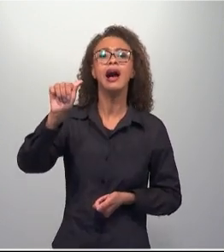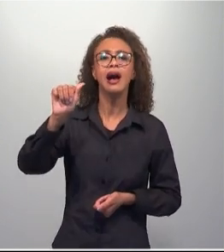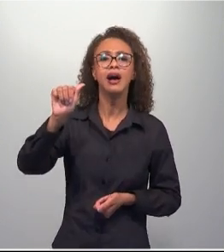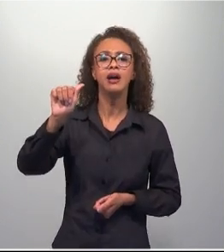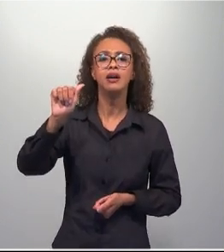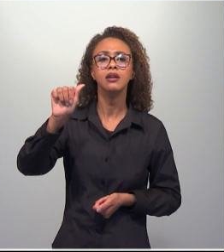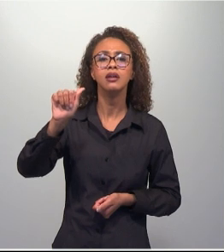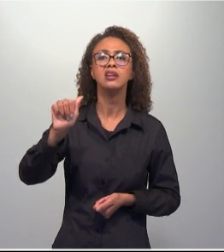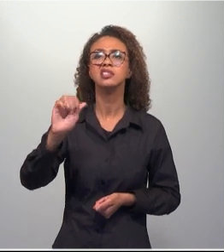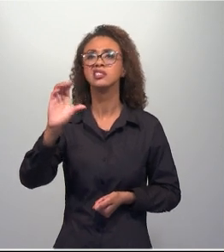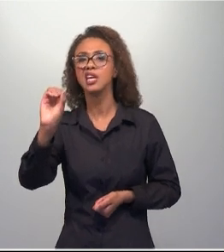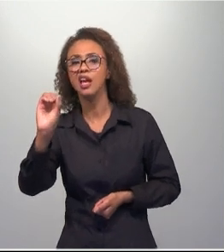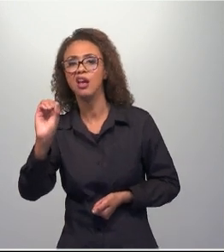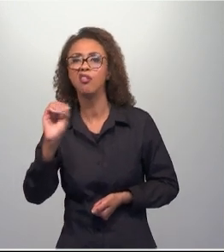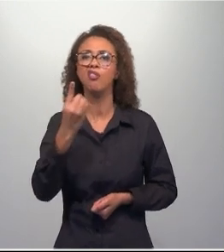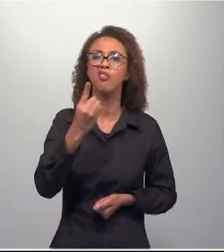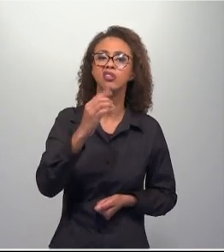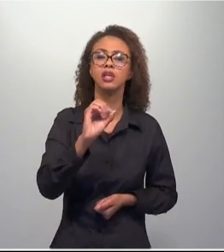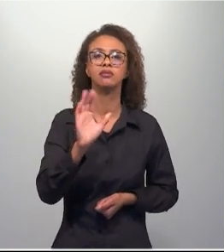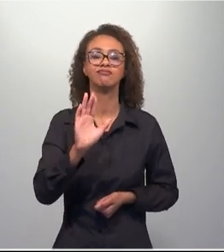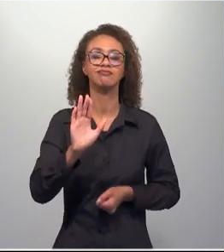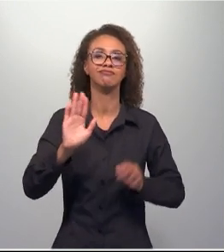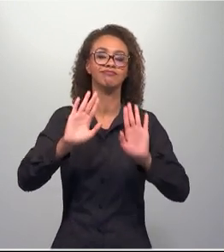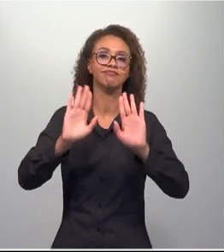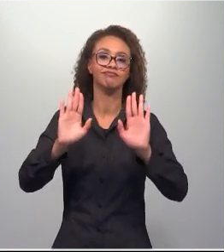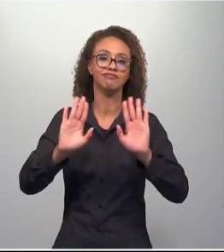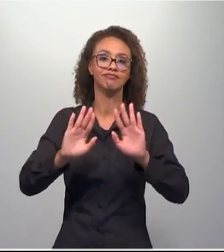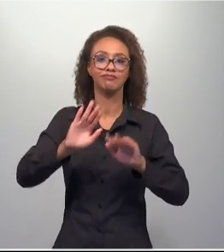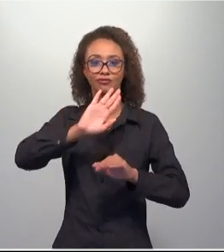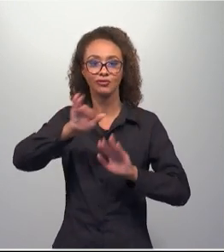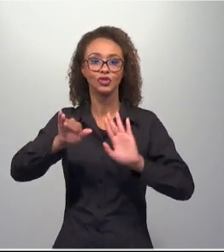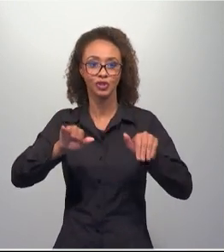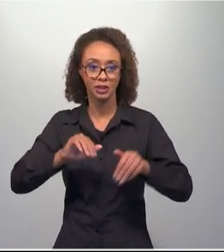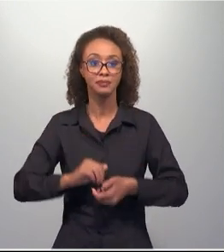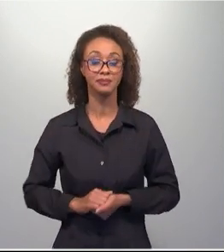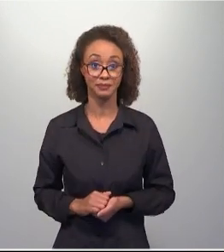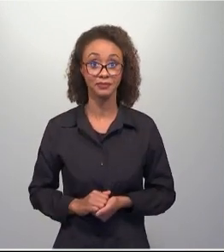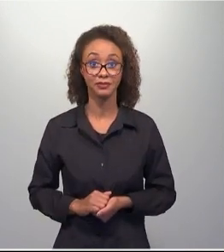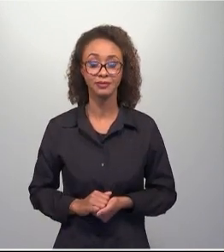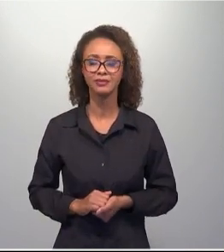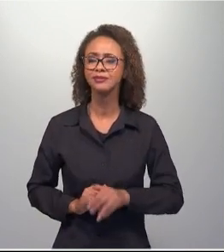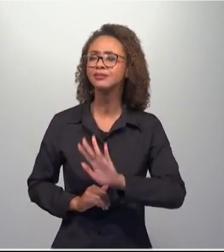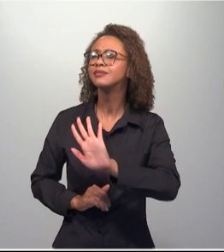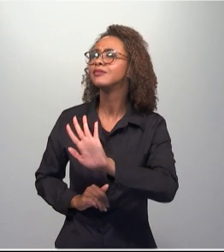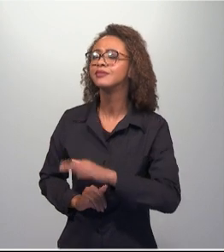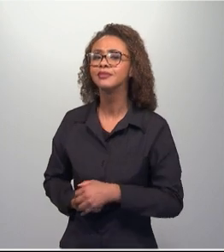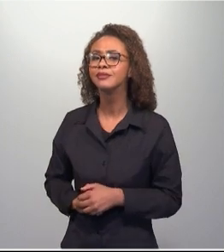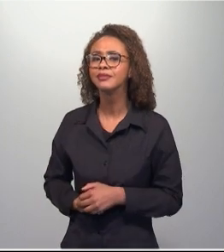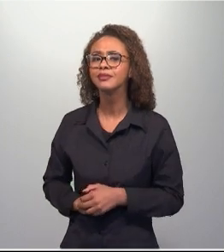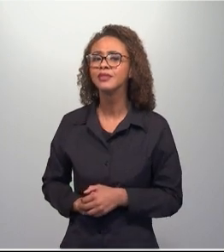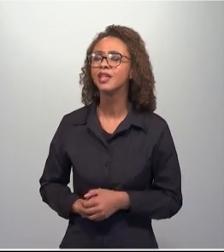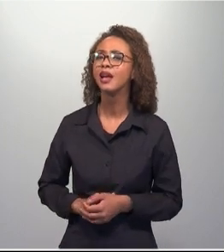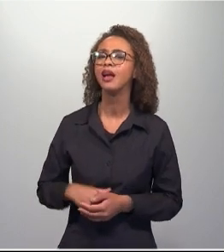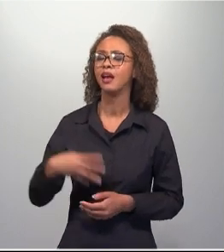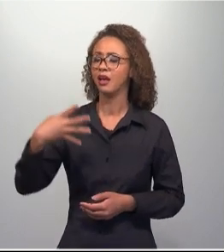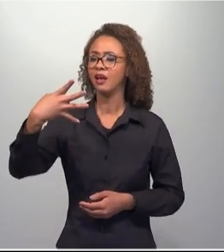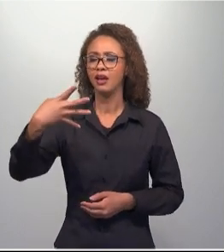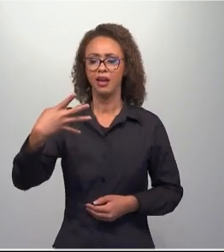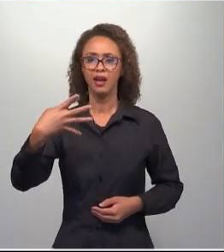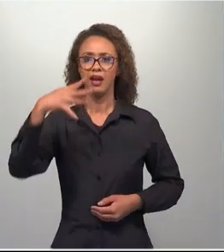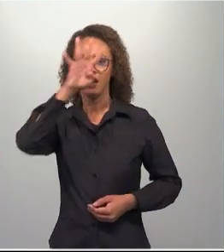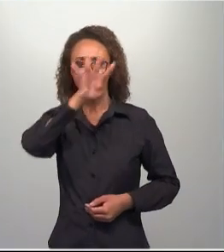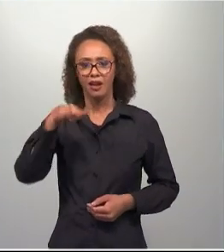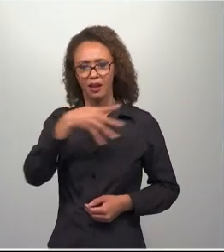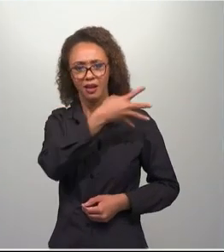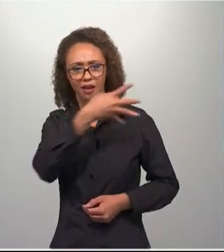é um também não entrou olha só o que aconteceu com a variável ser a